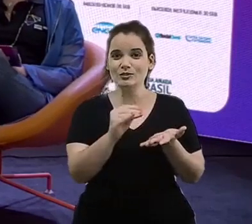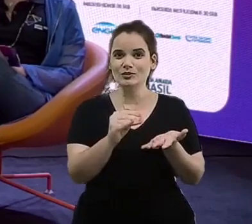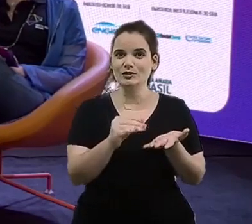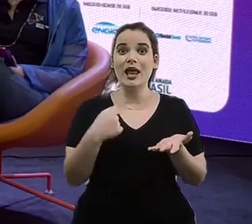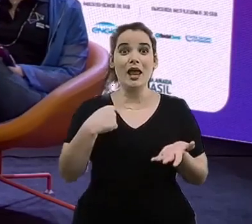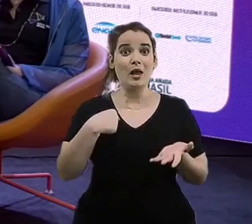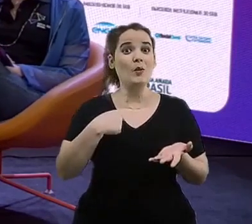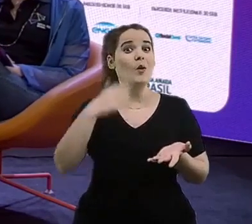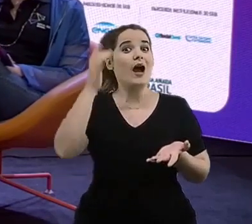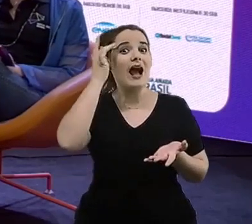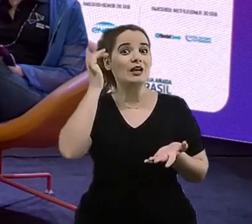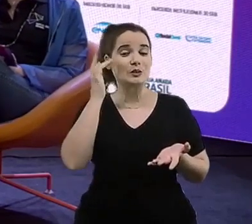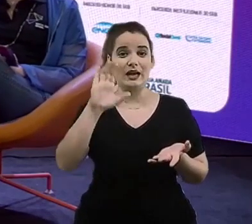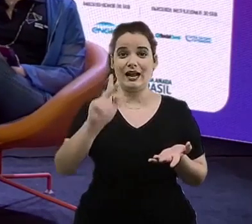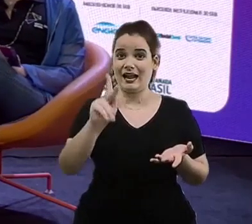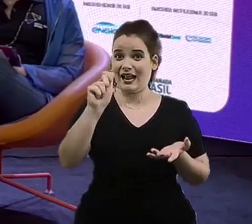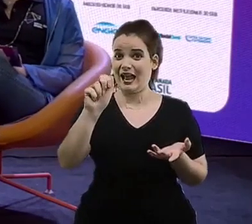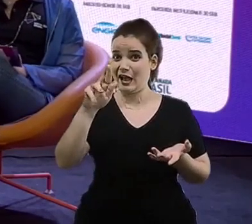esteja buscando.